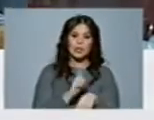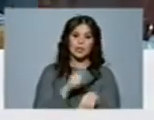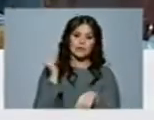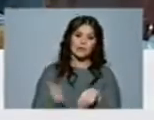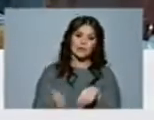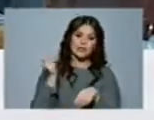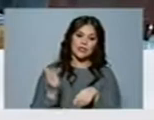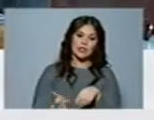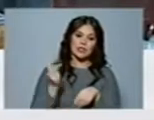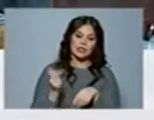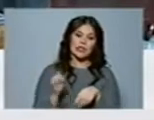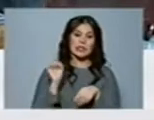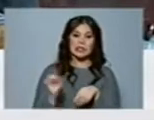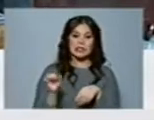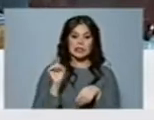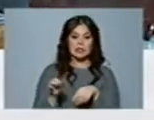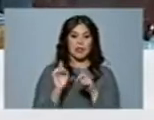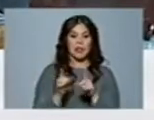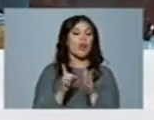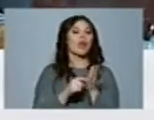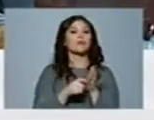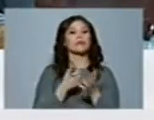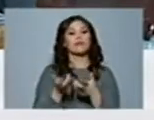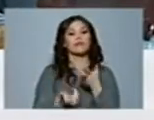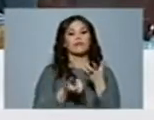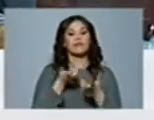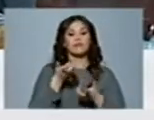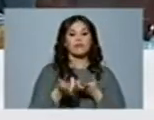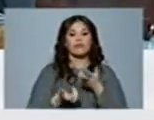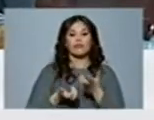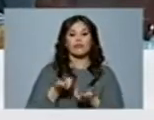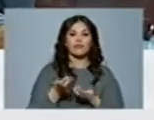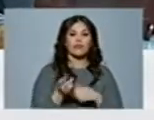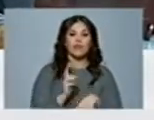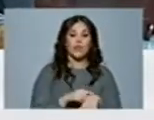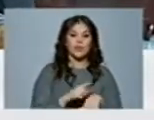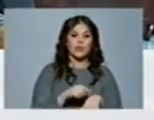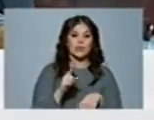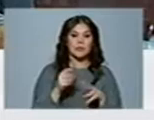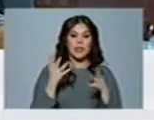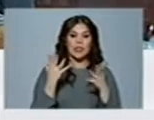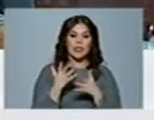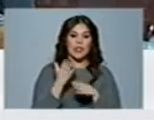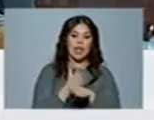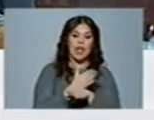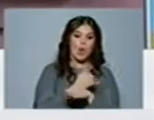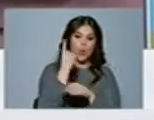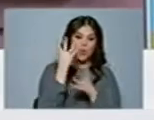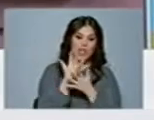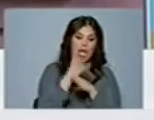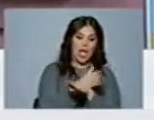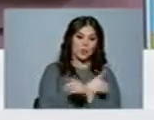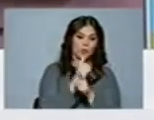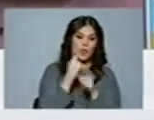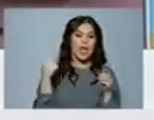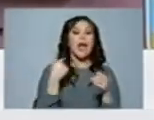Bem, este prato é um prato que tem que se cozinhar... Com tempo. Com tempo ou com antedia, porque... estas carnes devem